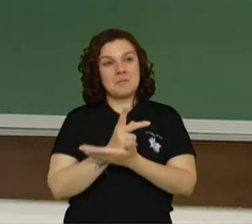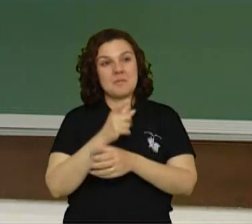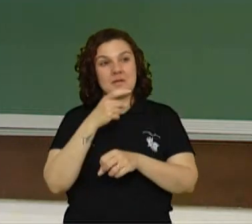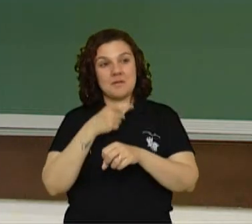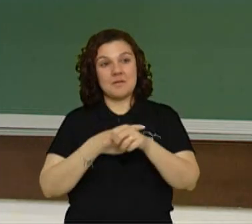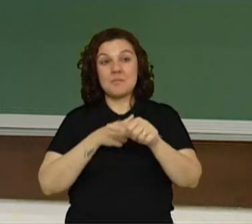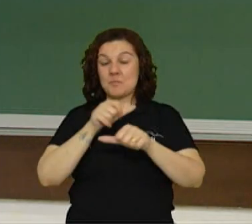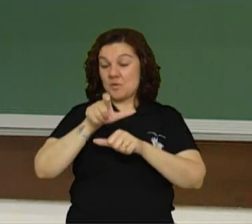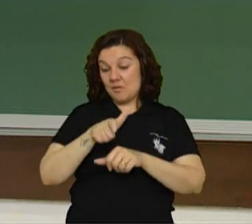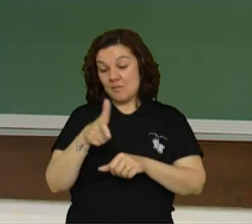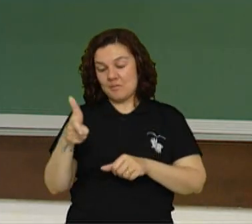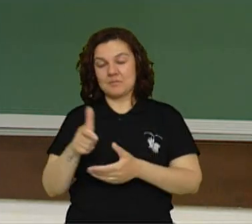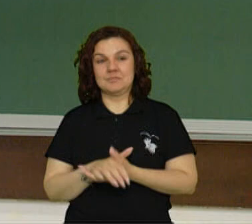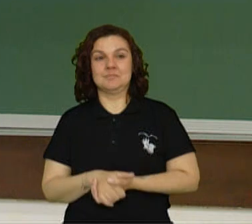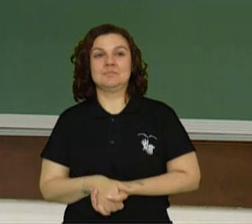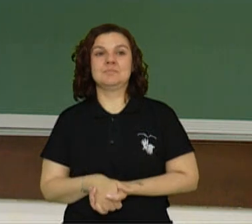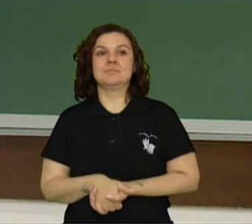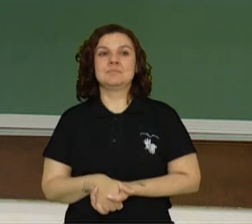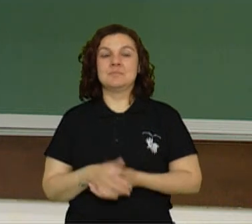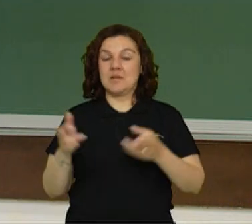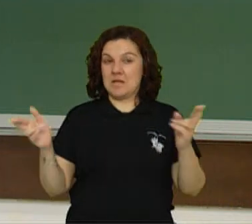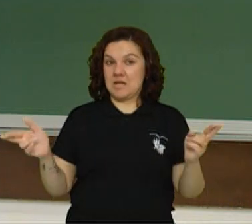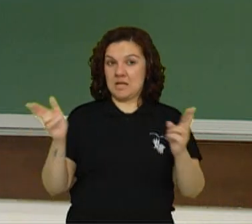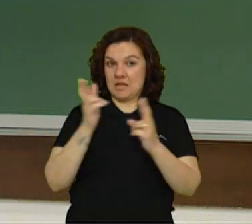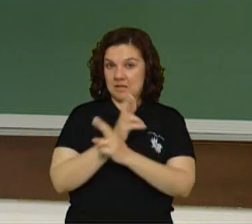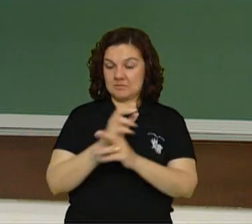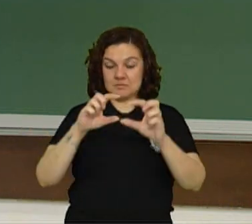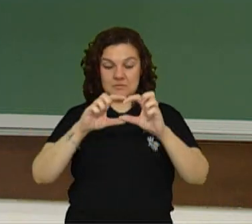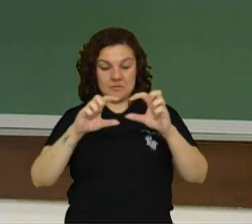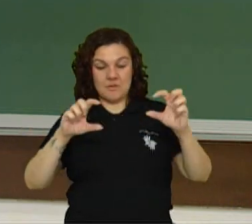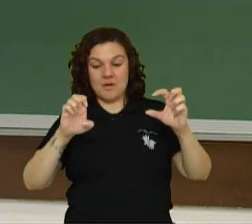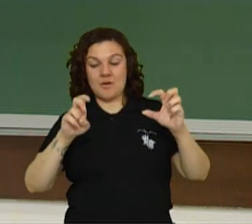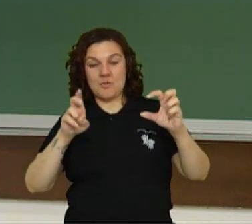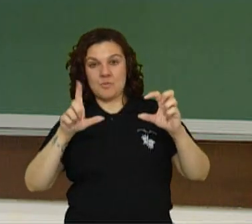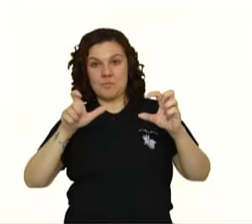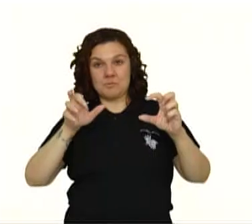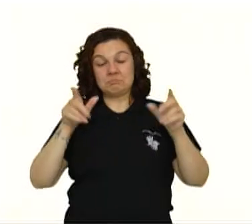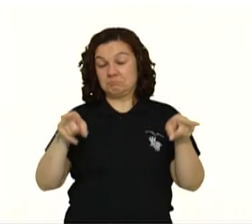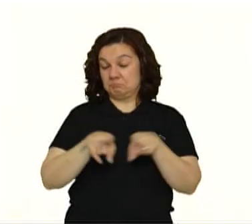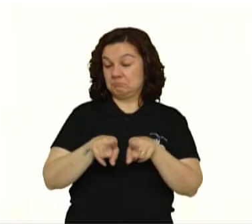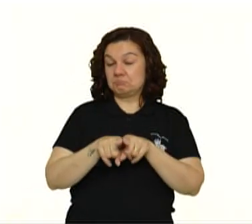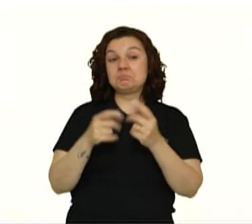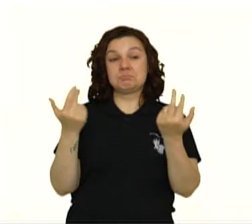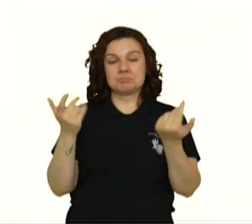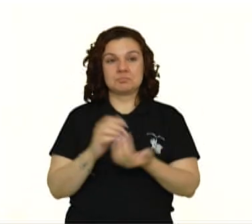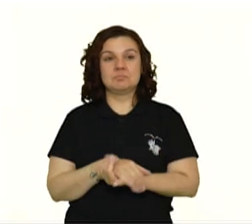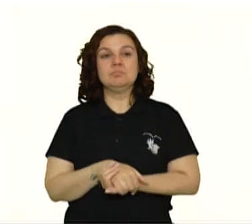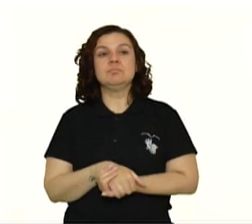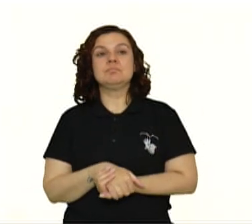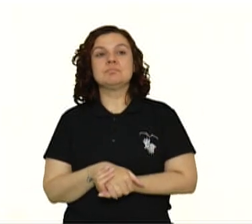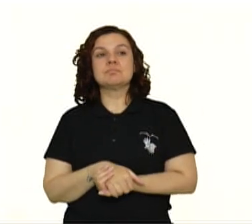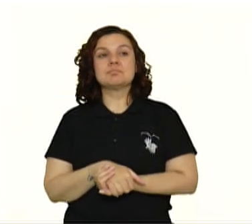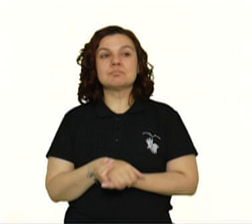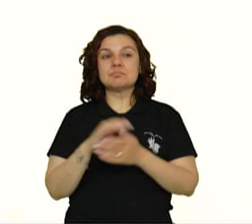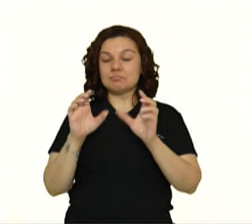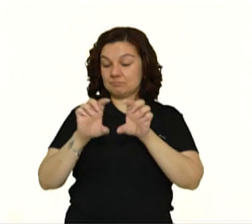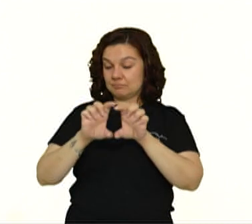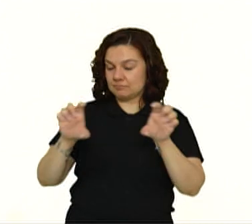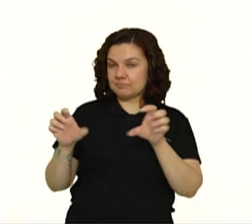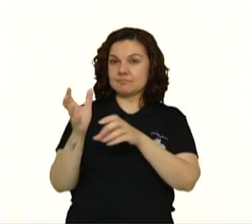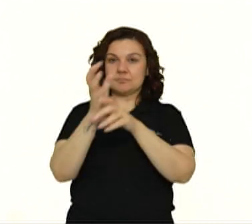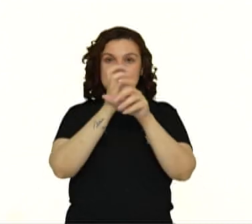sólido é outro, tá? A relação de Euler se faz, se aplica da mesma maneira. O processo da conta é o